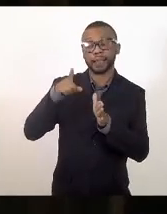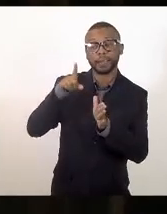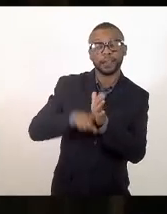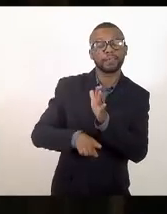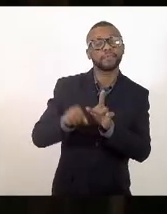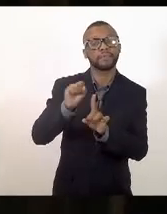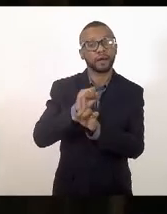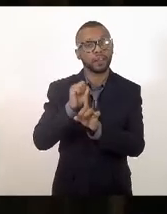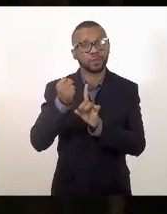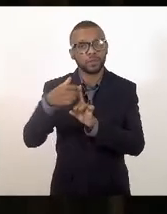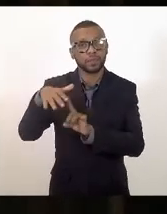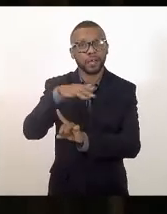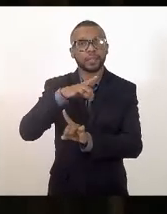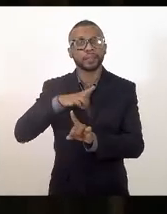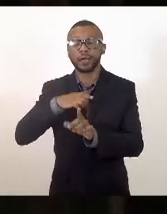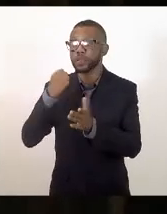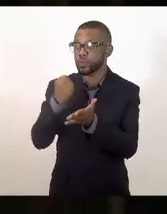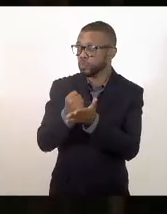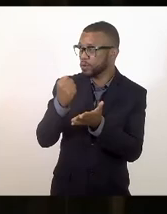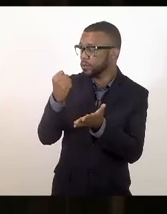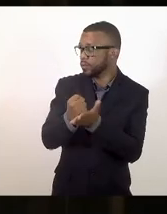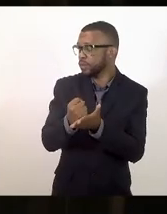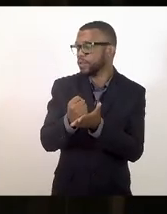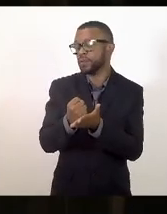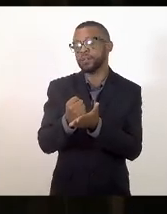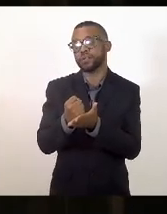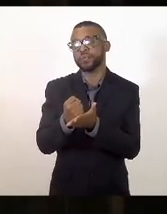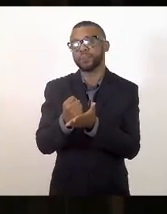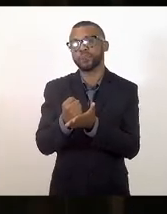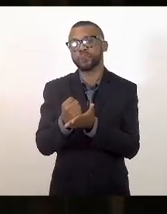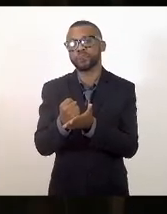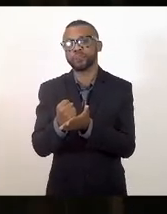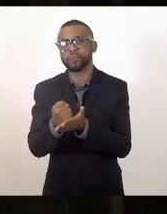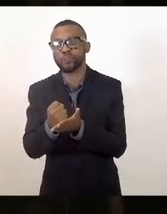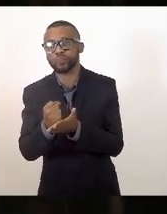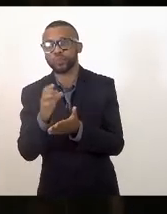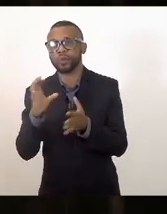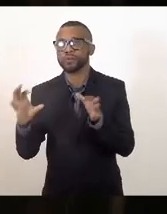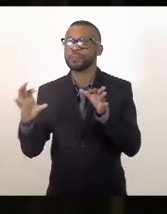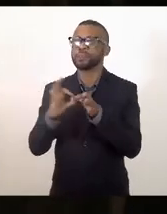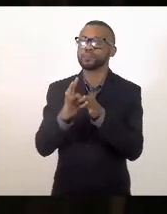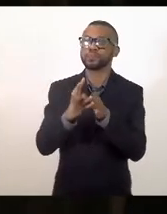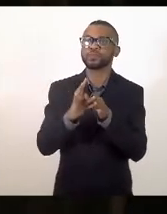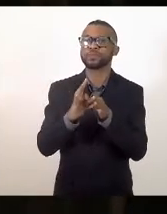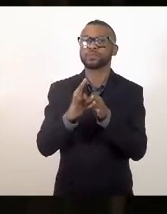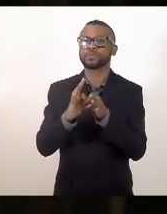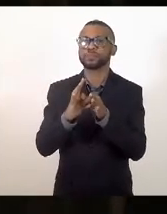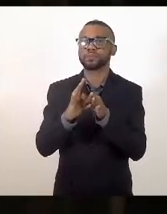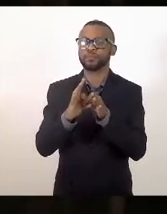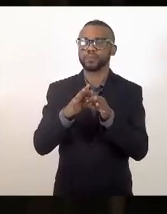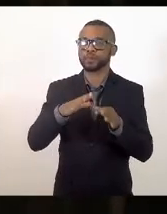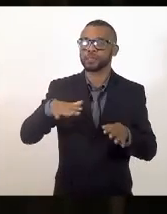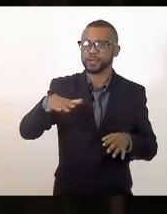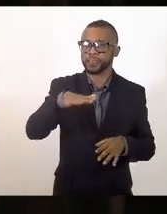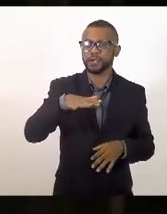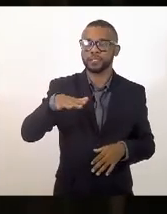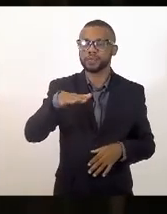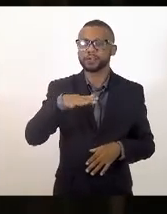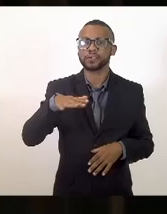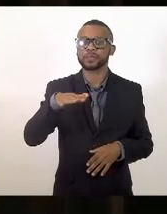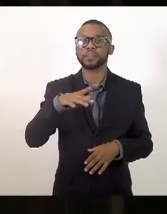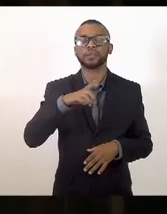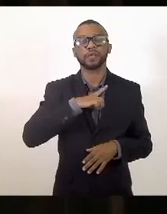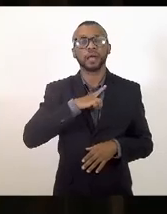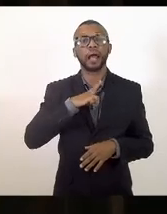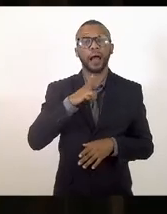que estava no contrato, que deveria ser até 5%, mas ela pretende, inclusive, passar, e já na pandemia, todos aqueles que não